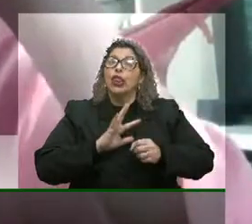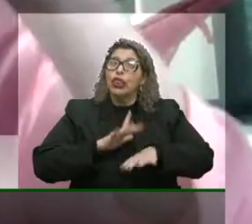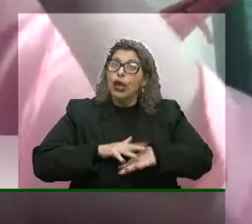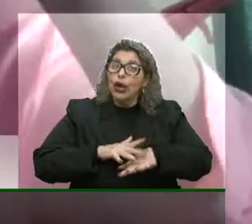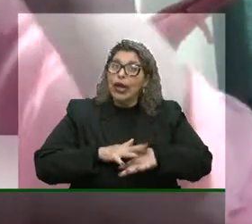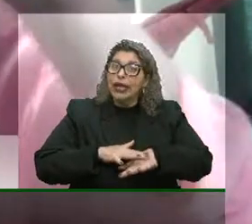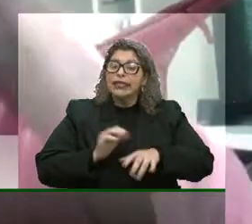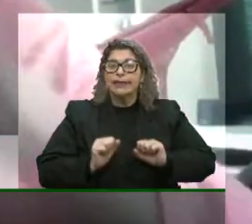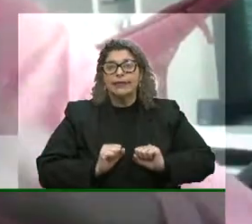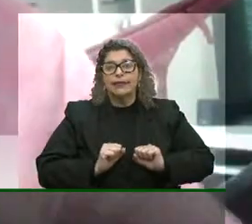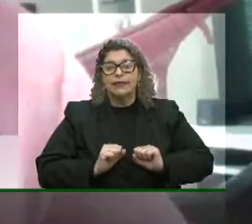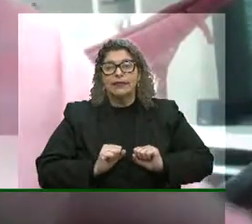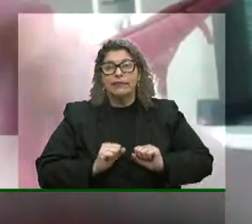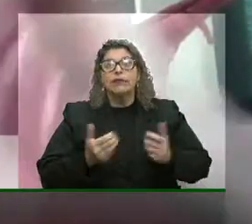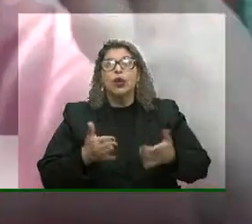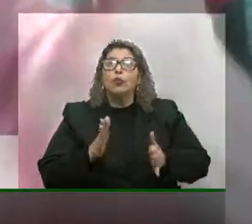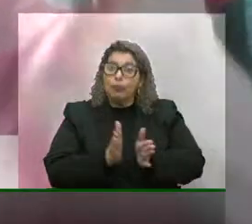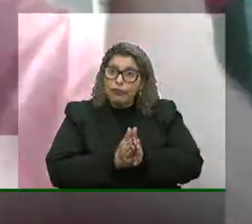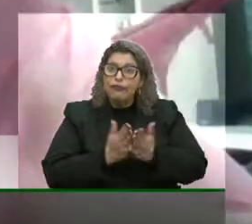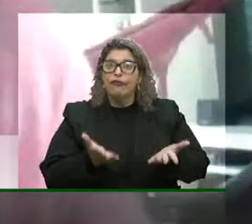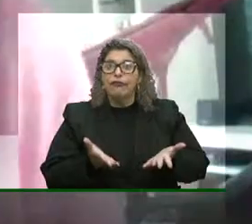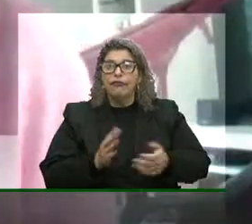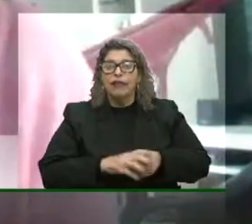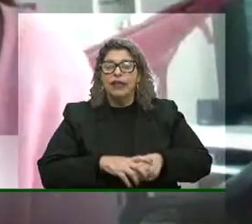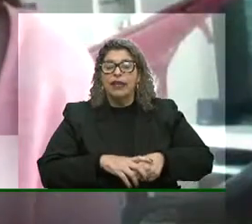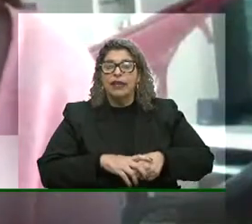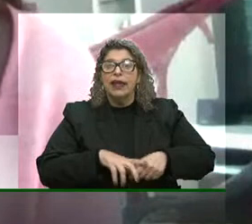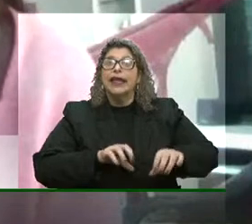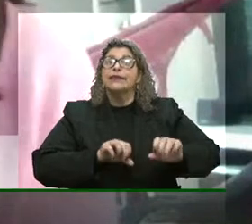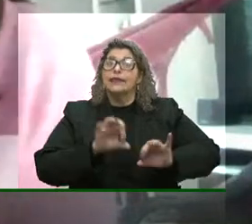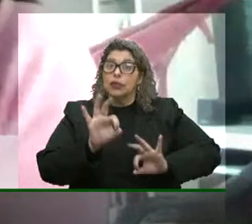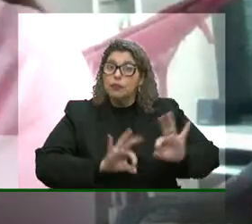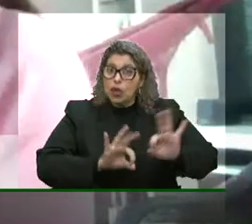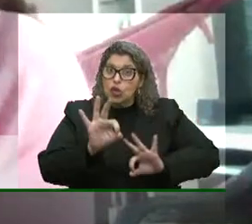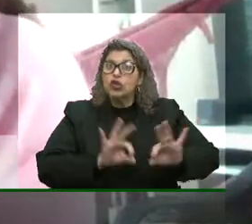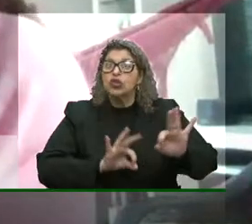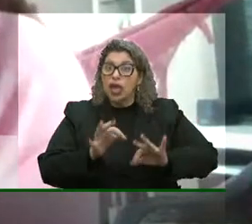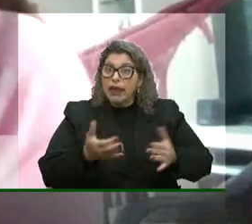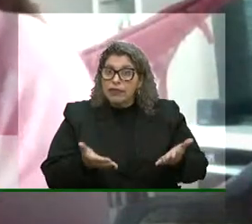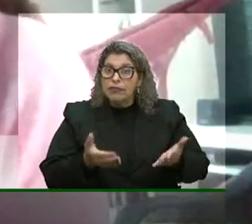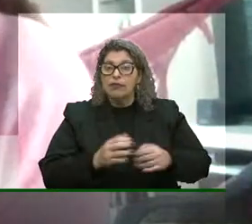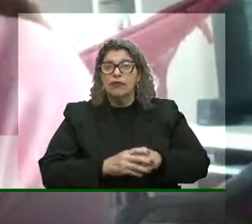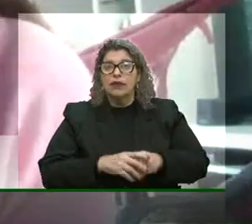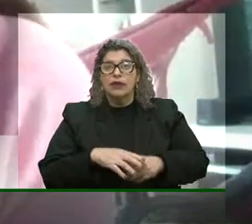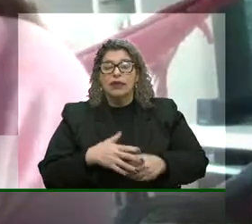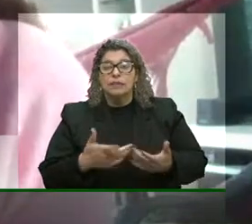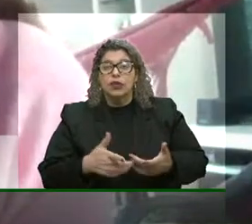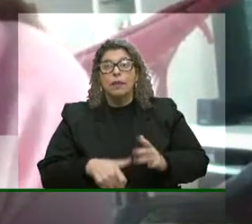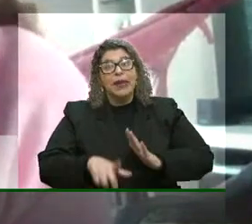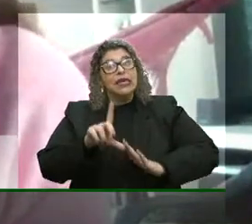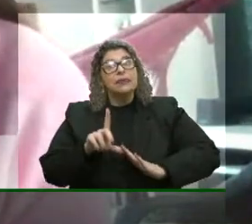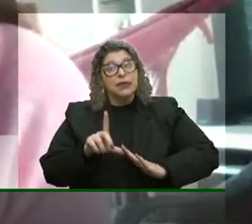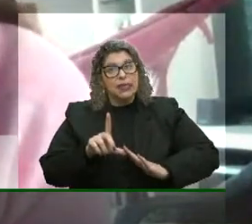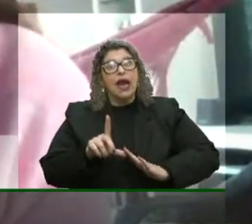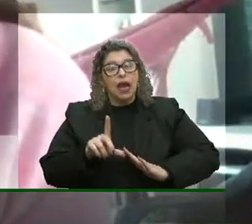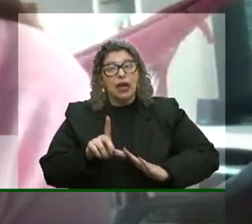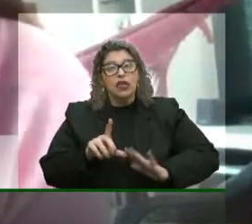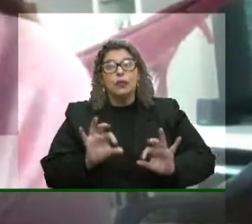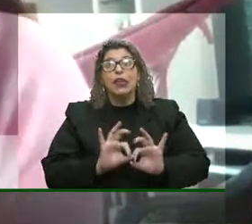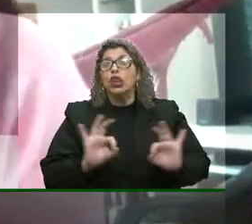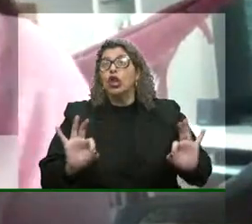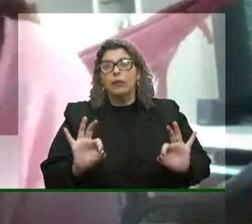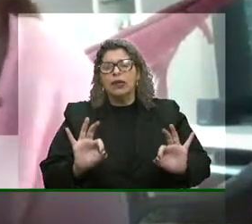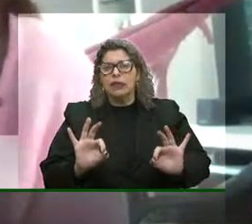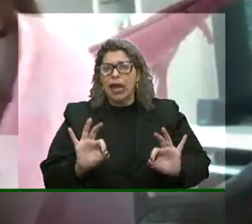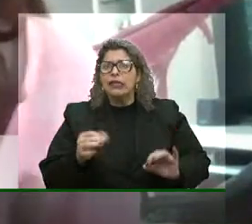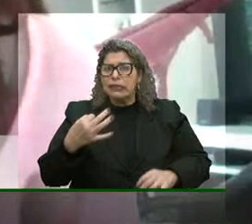gente, mão na consciência, projetos como esses é que estão corretos, e não precipitar uma normalidade que não existe. Nós